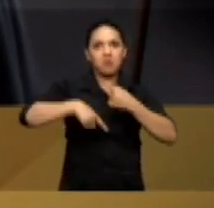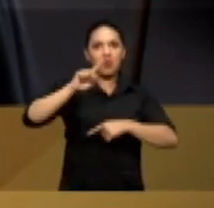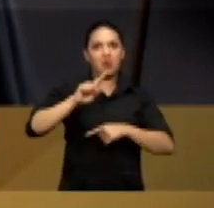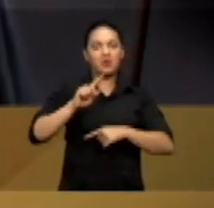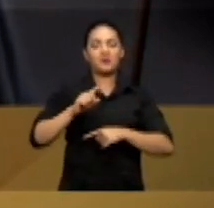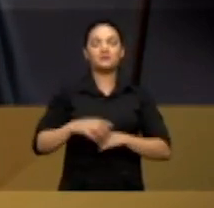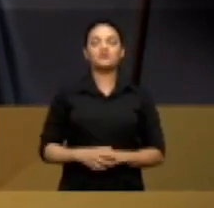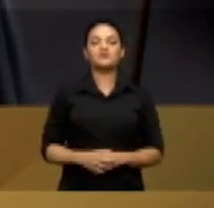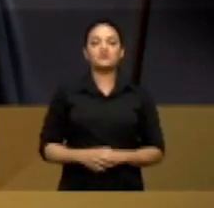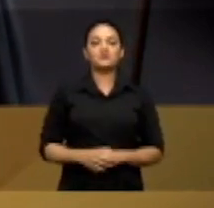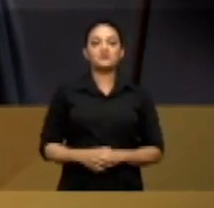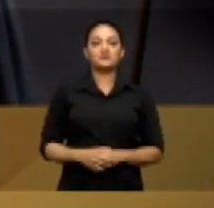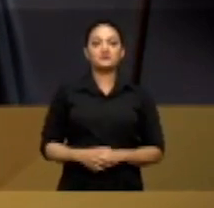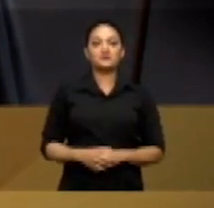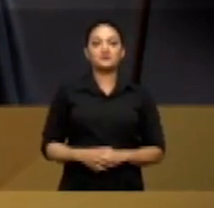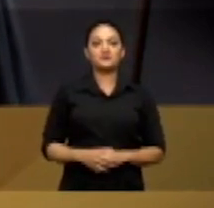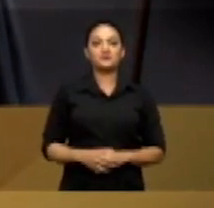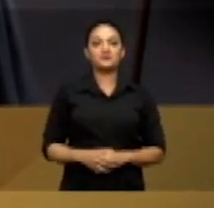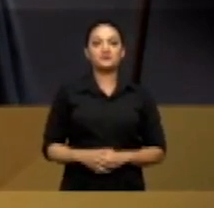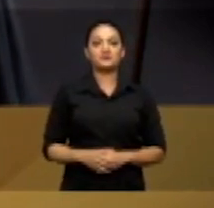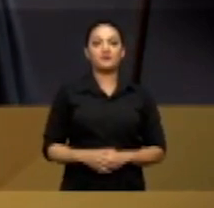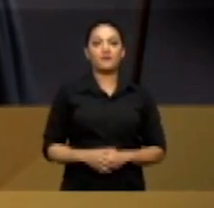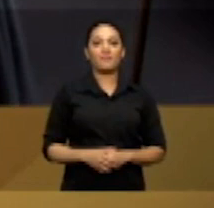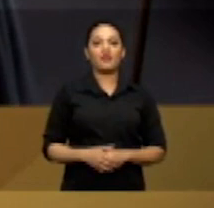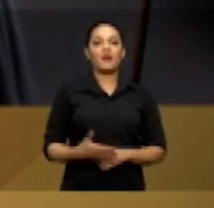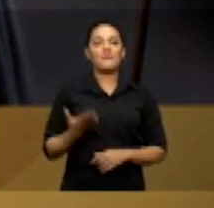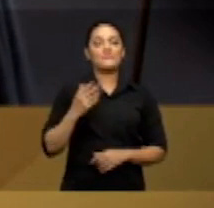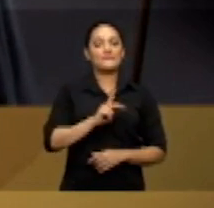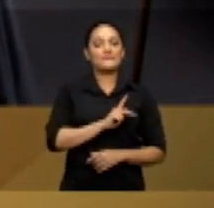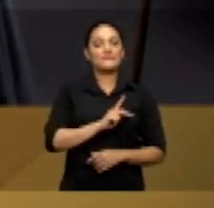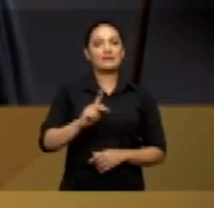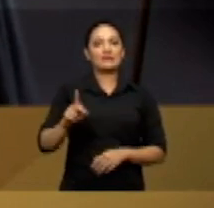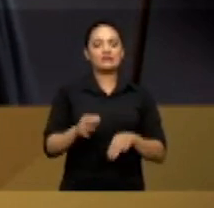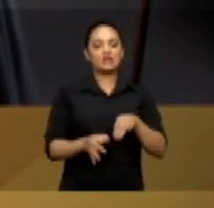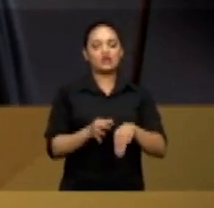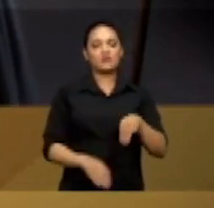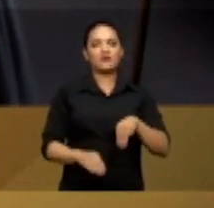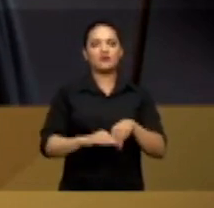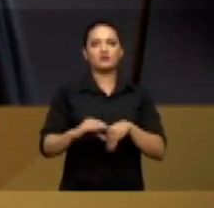O presidente do tribunal era Sua Excelência o ministro Carlos Veloso.